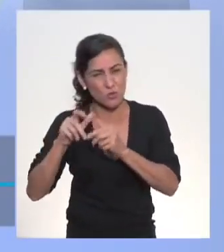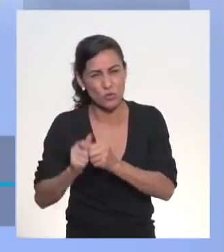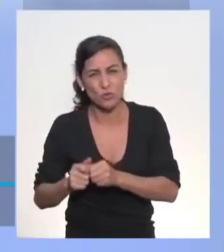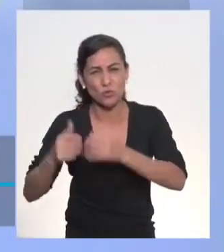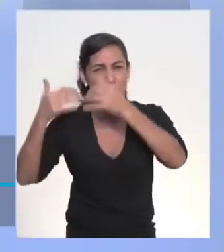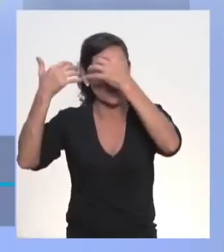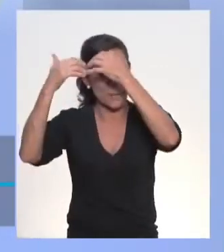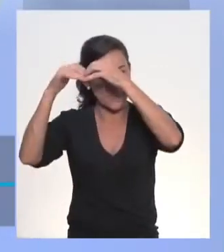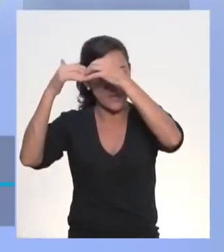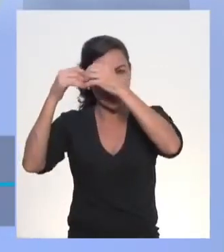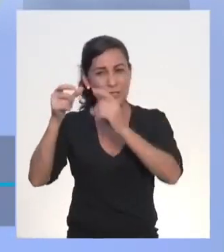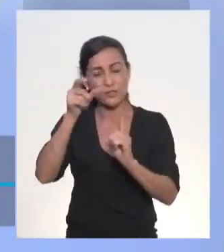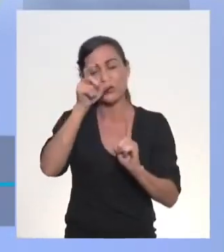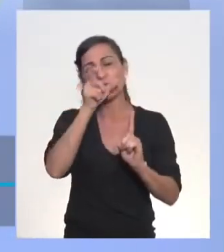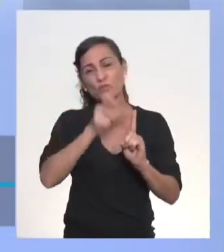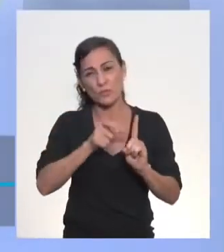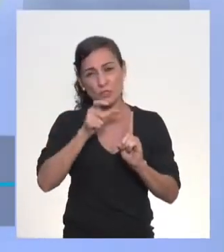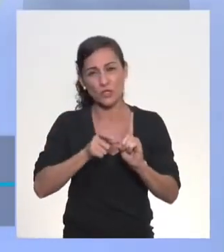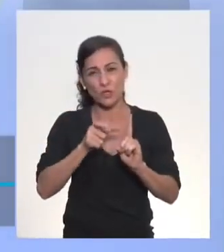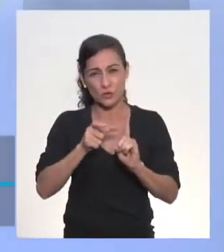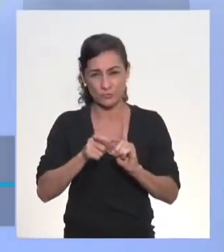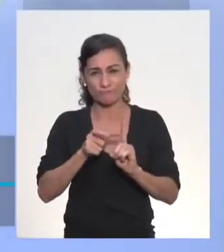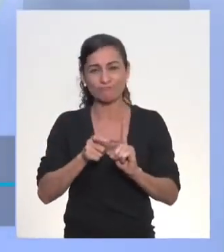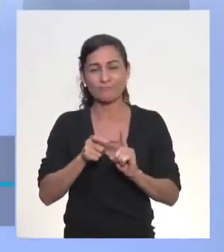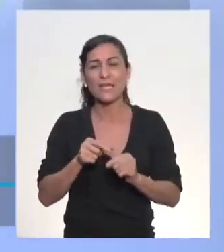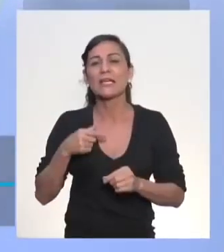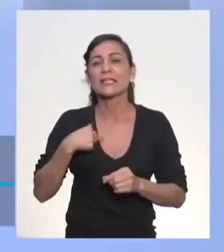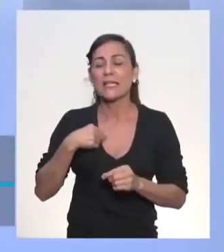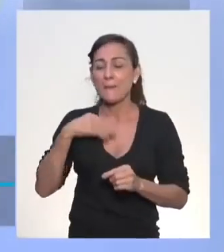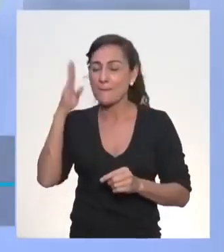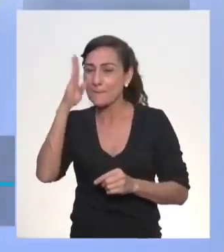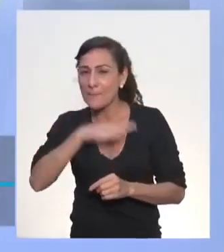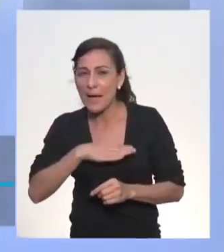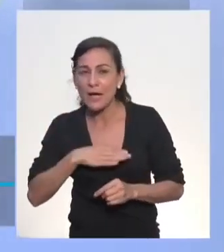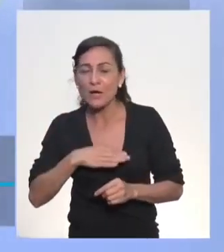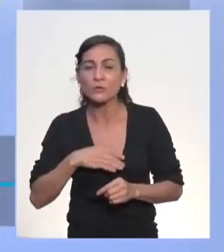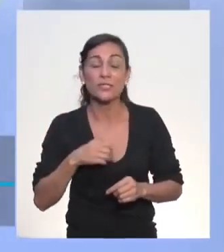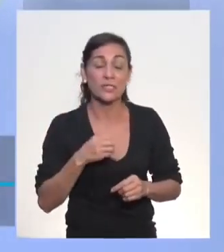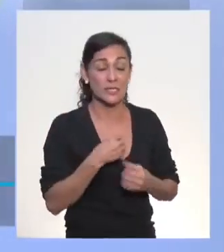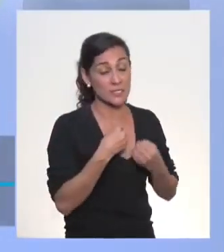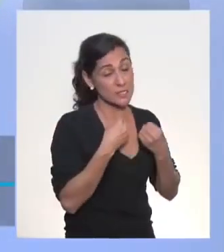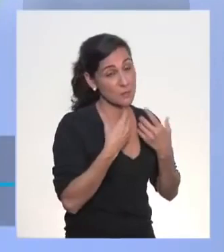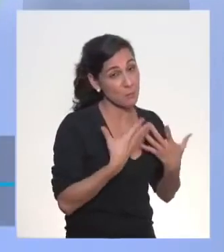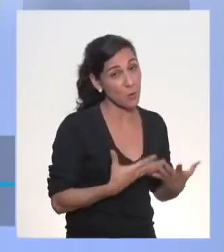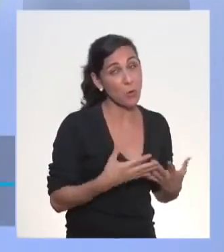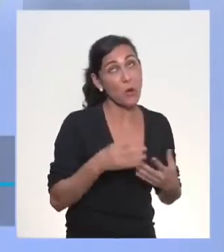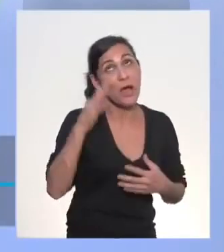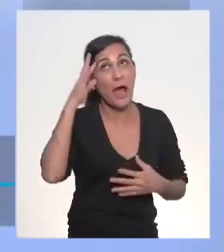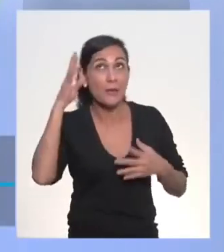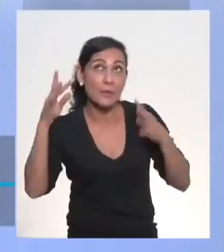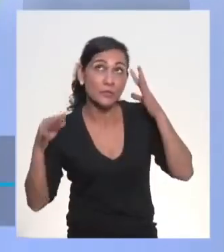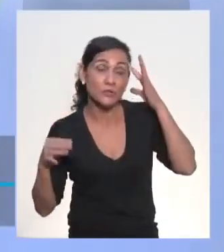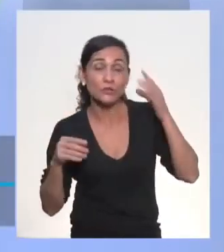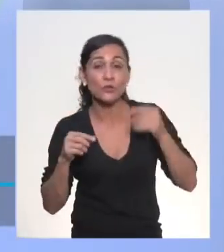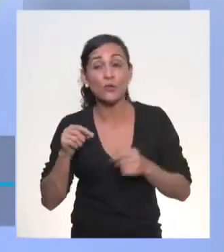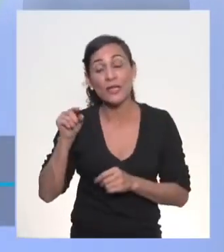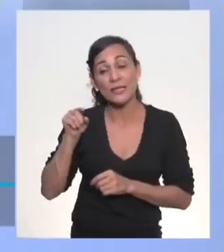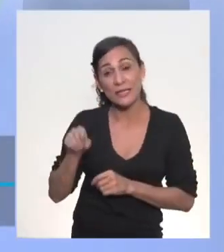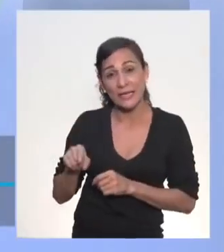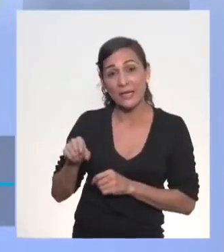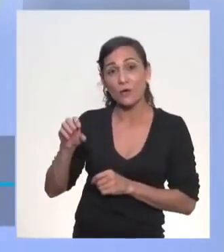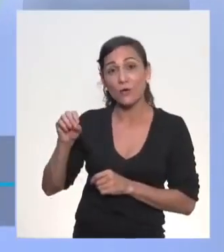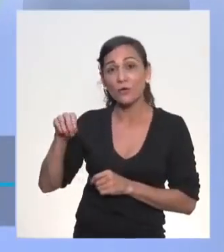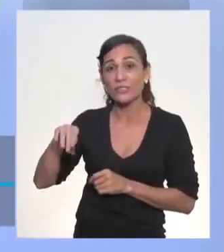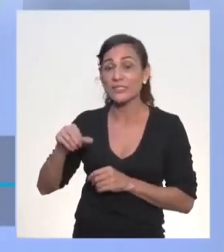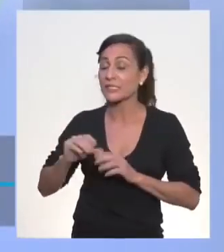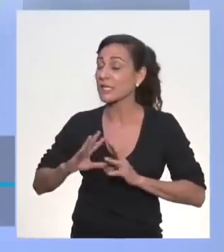mente dos personagens. Tem tendência a ser mal, tem tendência a ser bom. Aí pensou tal coisa, ou seja, ele é onisciente e está